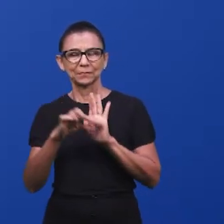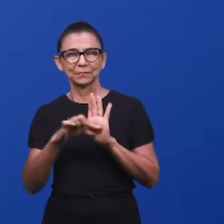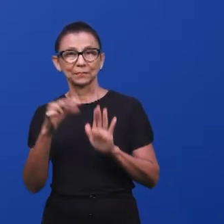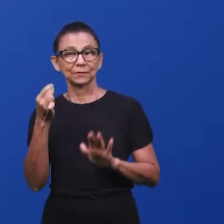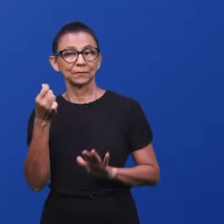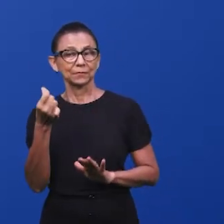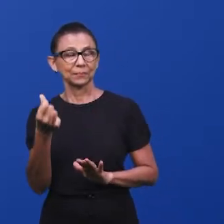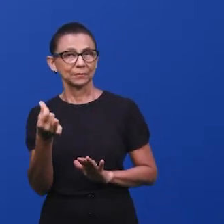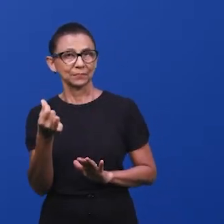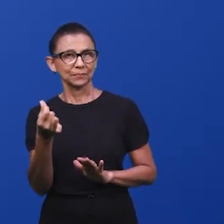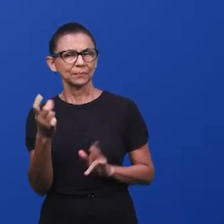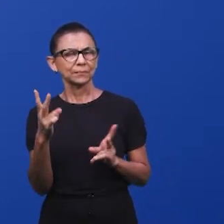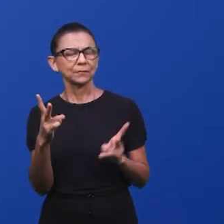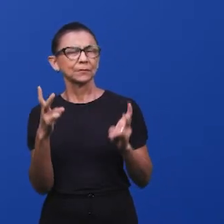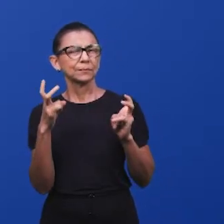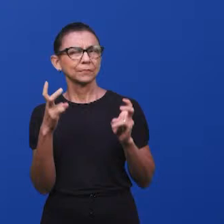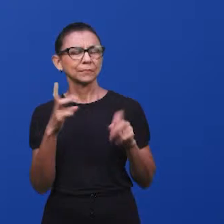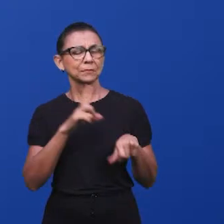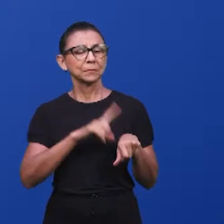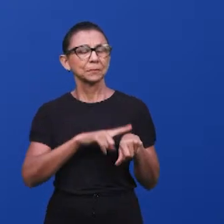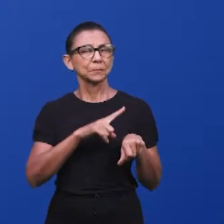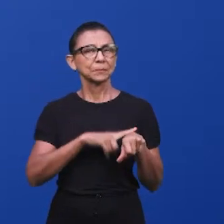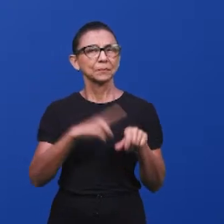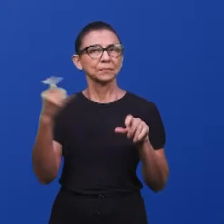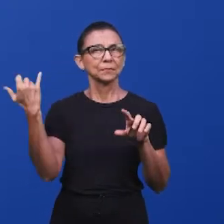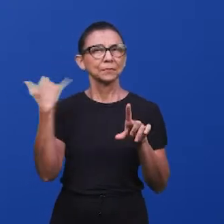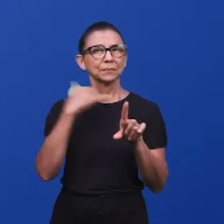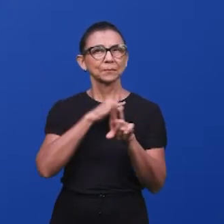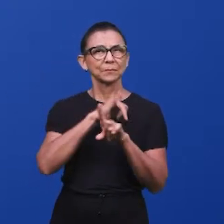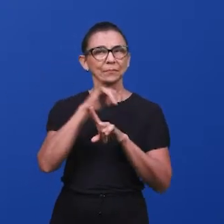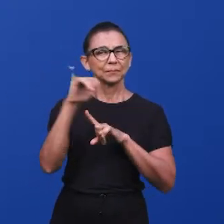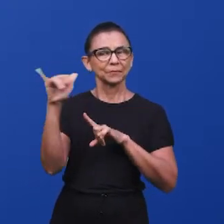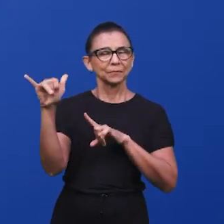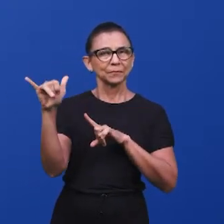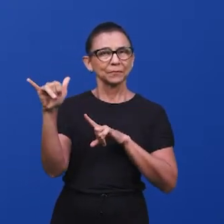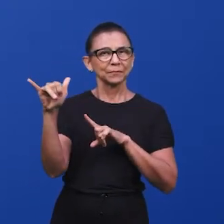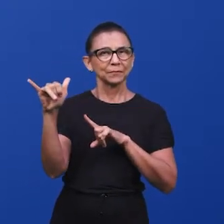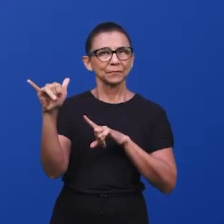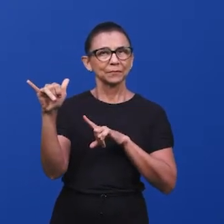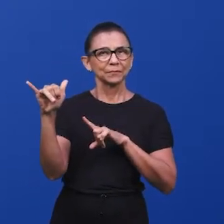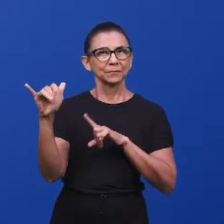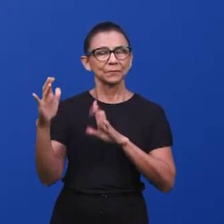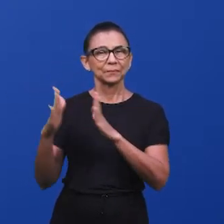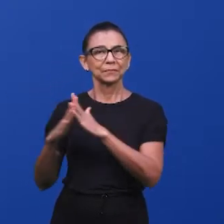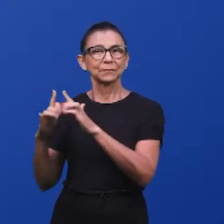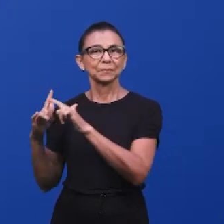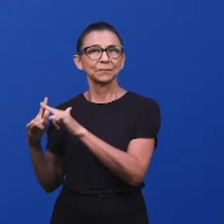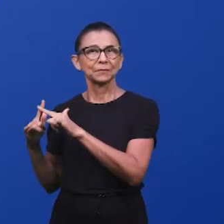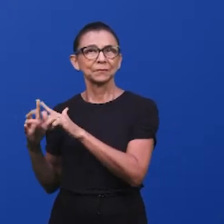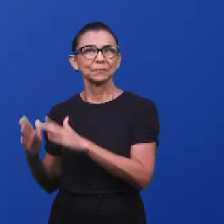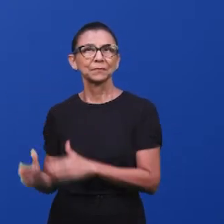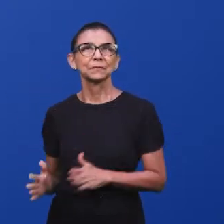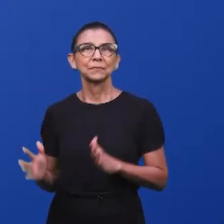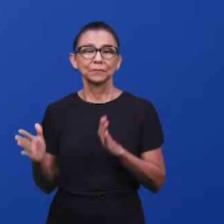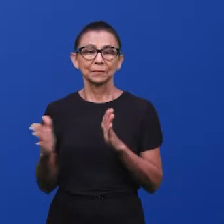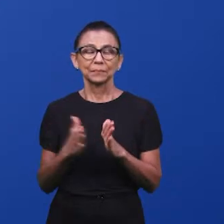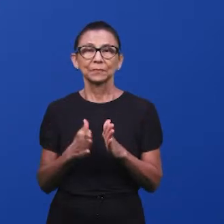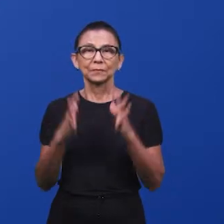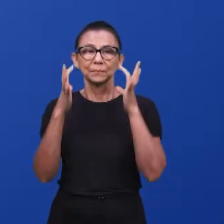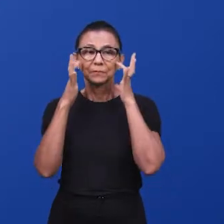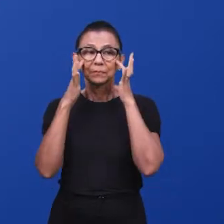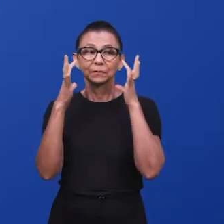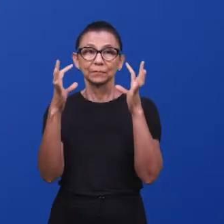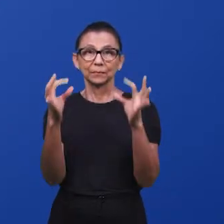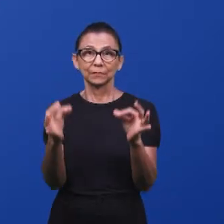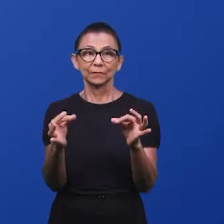Mateus, capítulo 25, verso 6, identifique o momento profético que a igreja vive. Momento